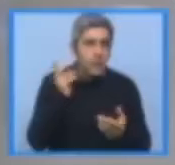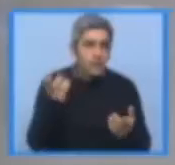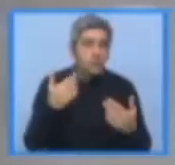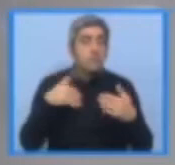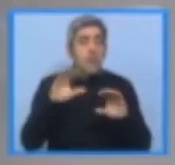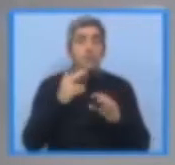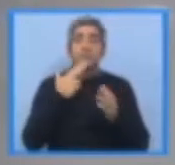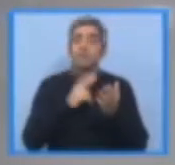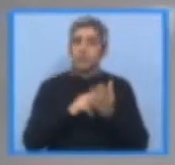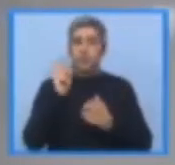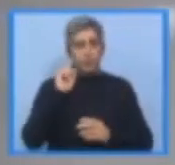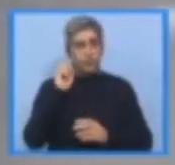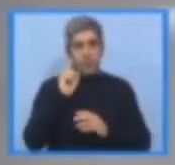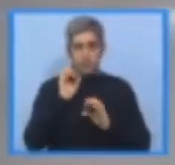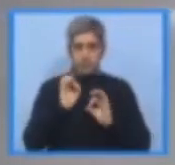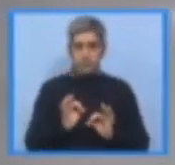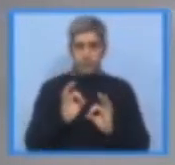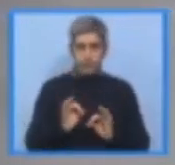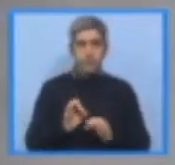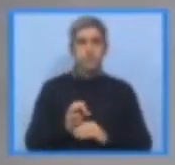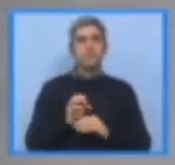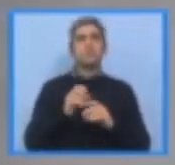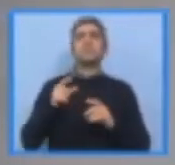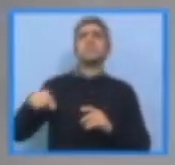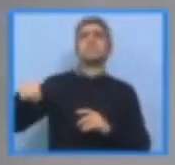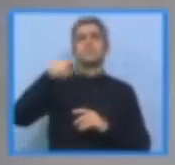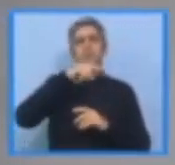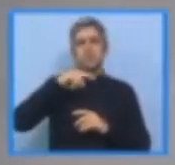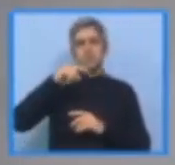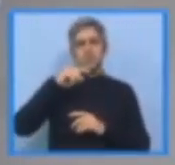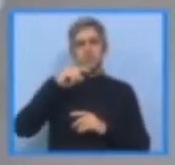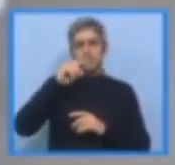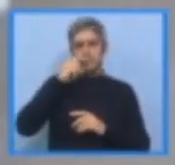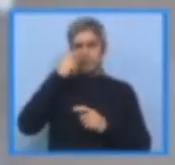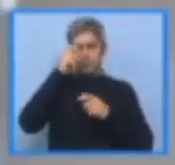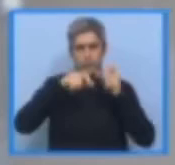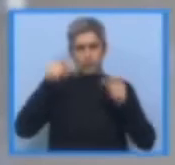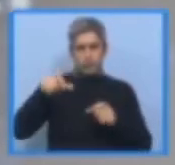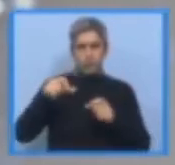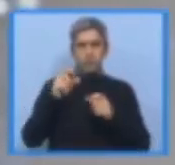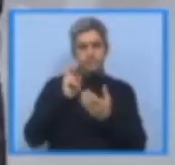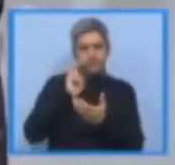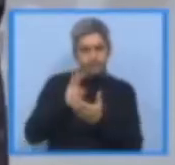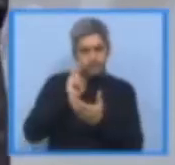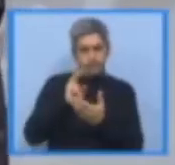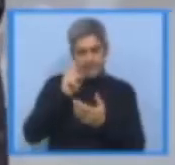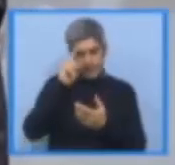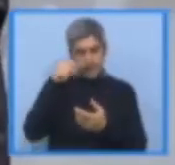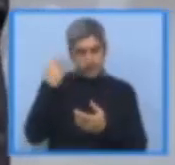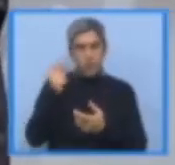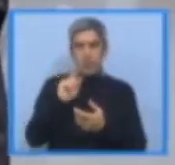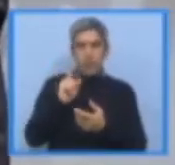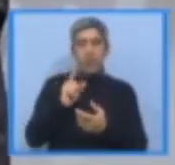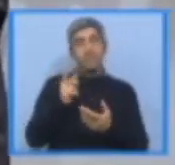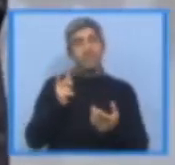mas é de facto muito importante. E mas será que há essa consciência por parte dos utilizadores, dos consumidores dos média? Não, acho que não. E daí a importância